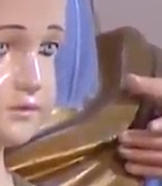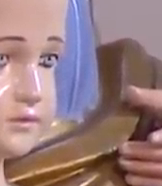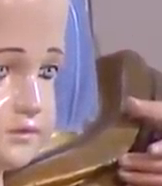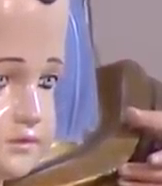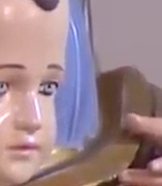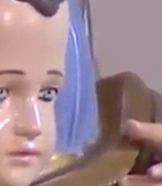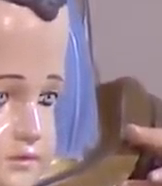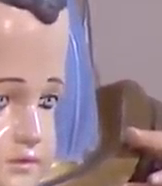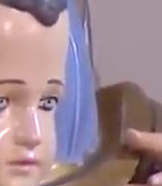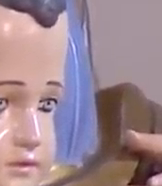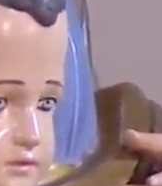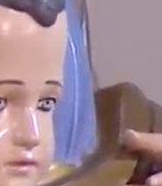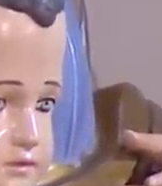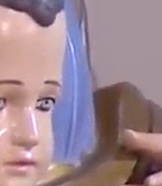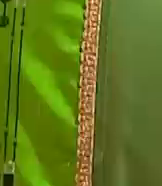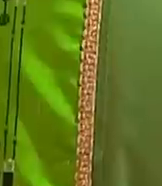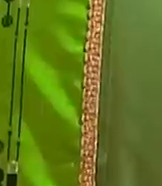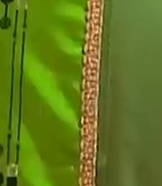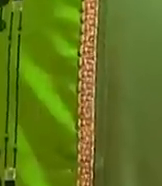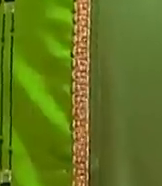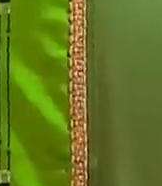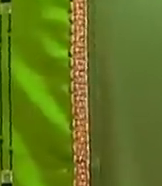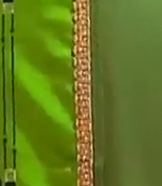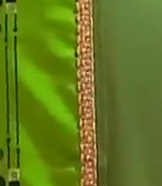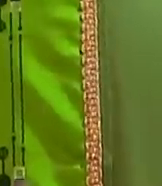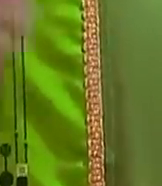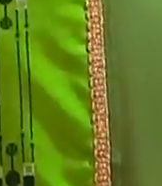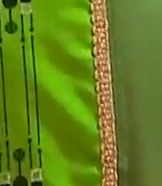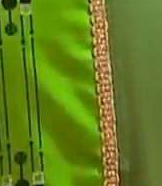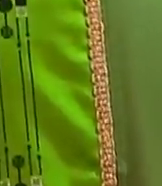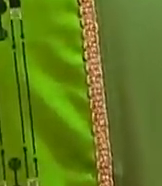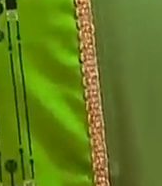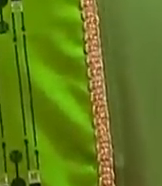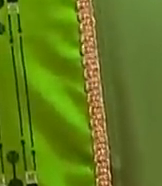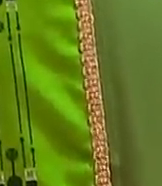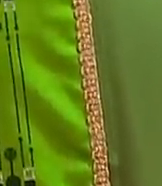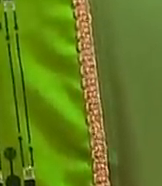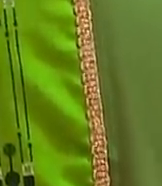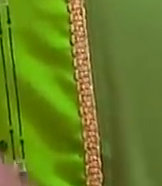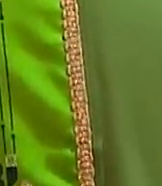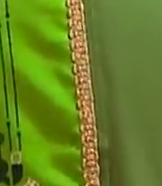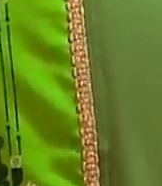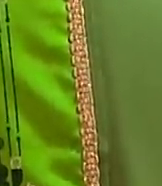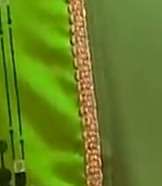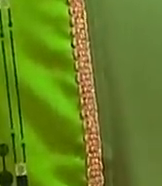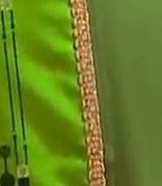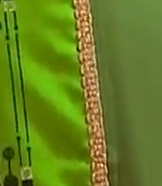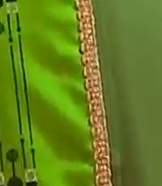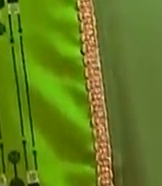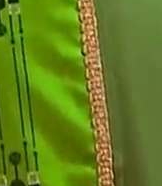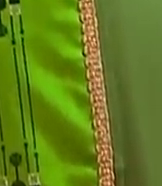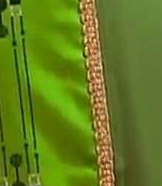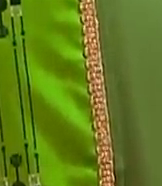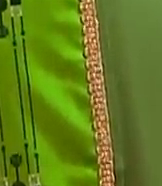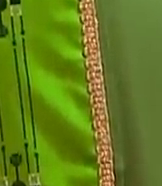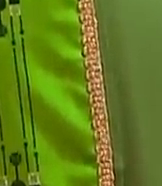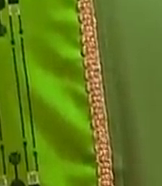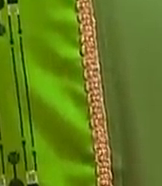não tinha parteira, não tinha ginecologia, obstetra. São José foi o